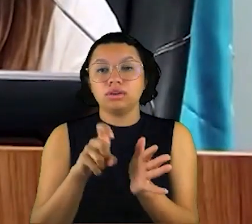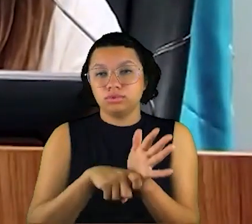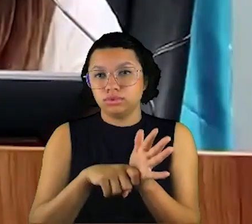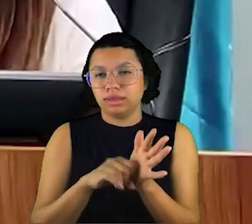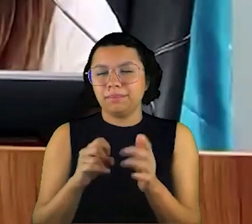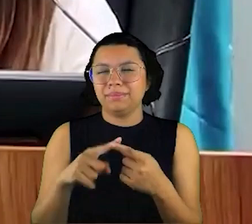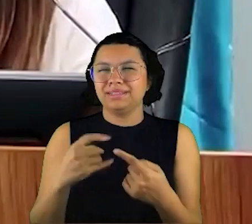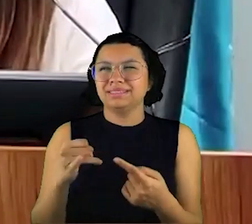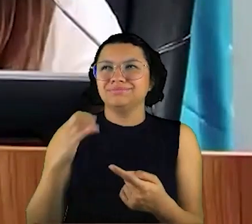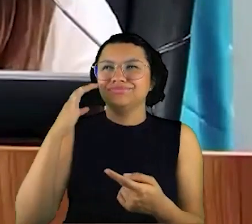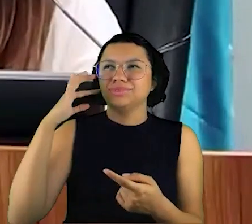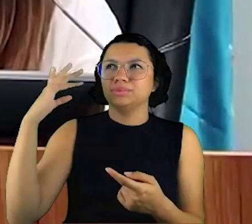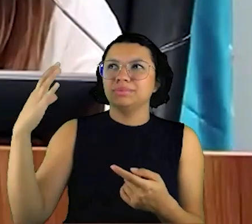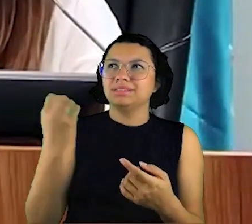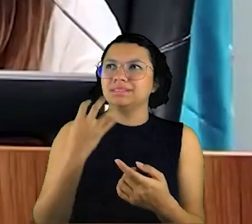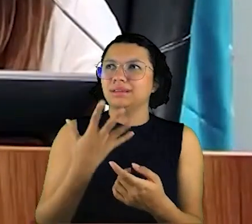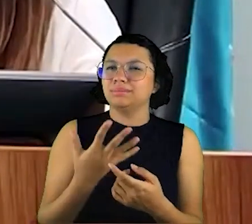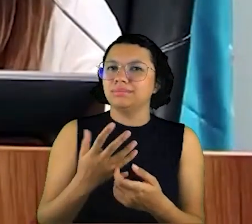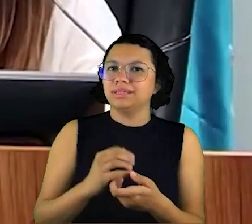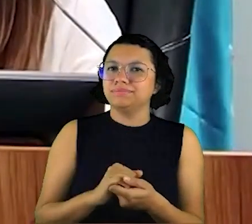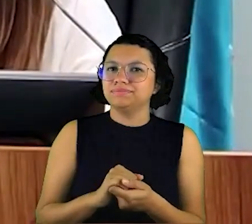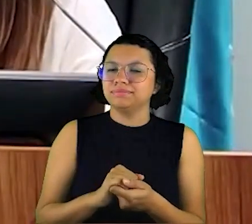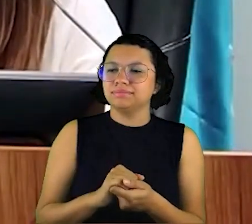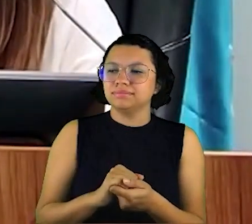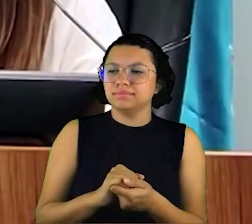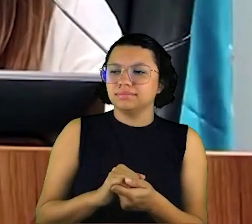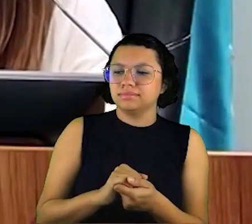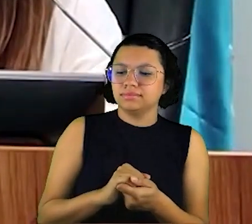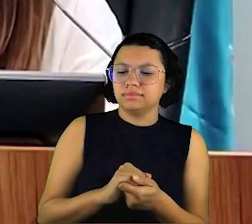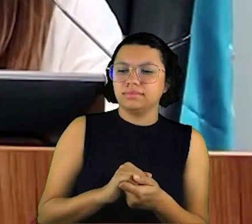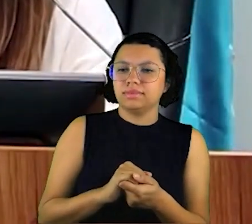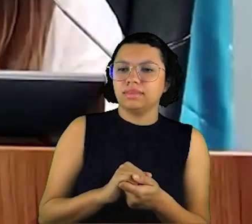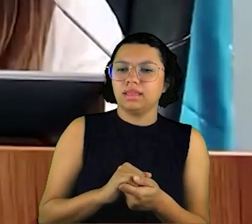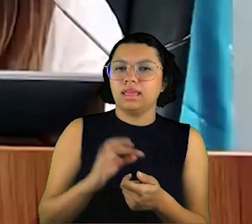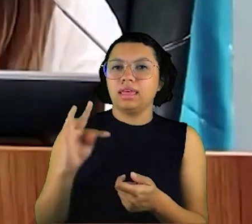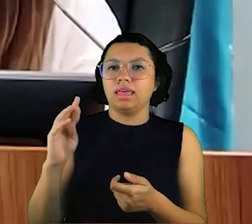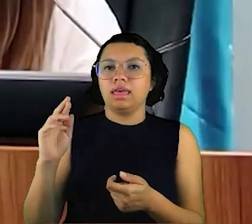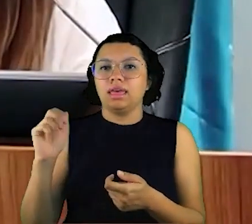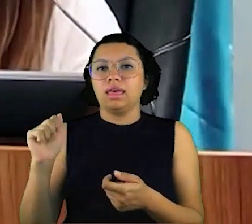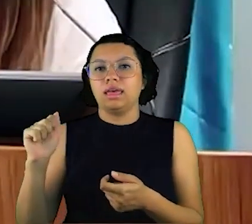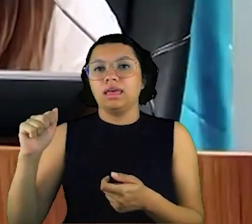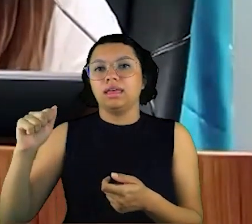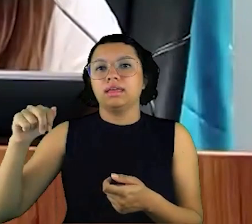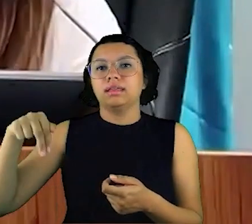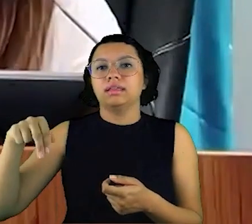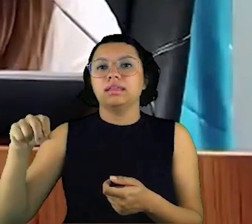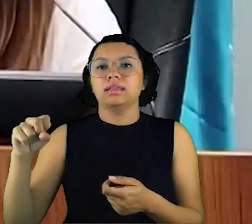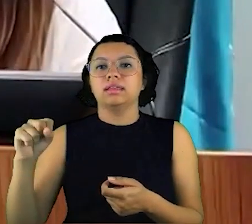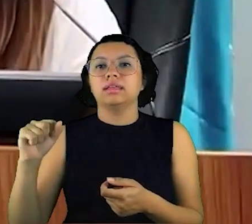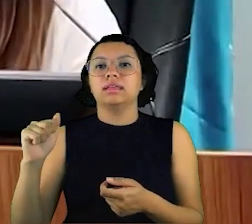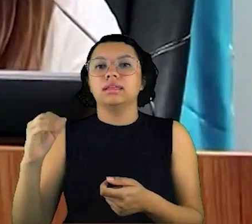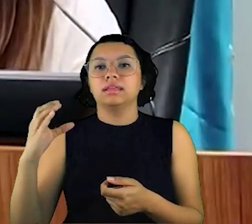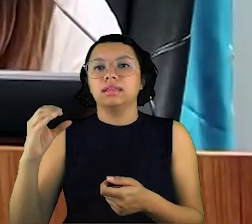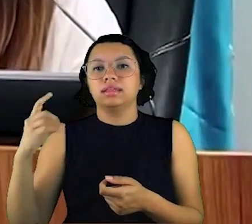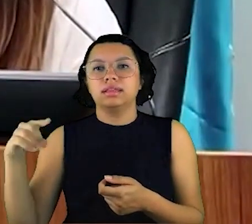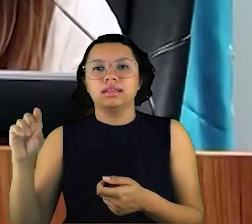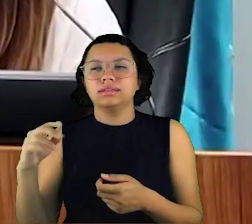se a gente pensar bem, meus caros, a transação ela não